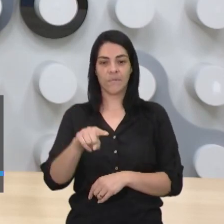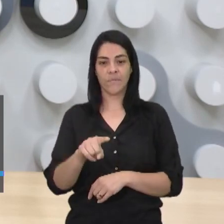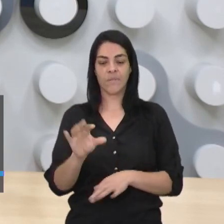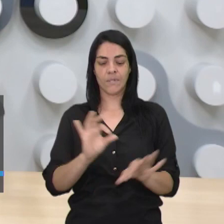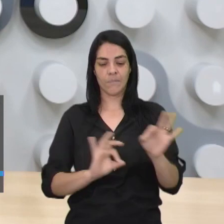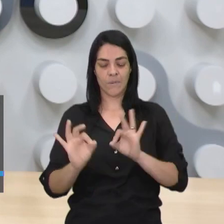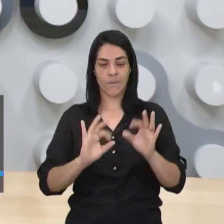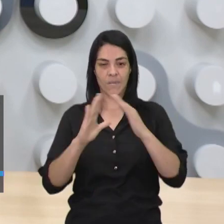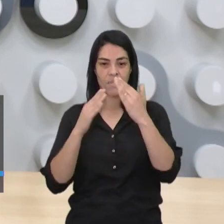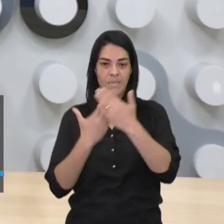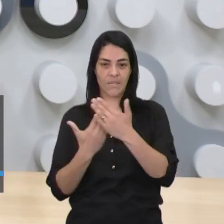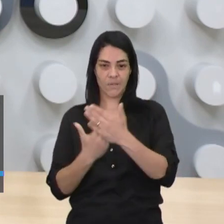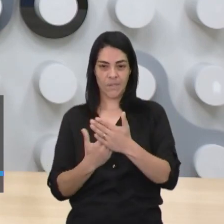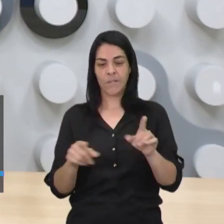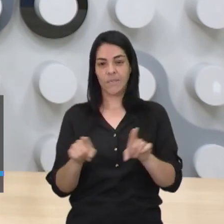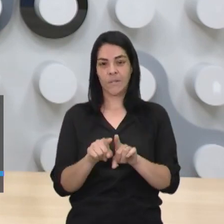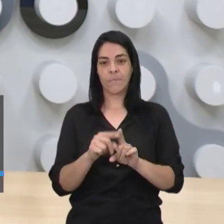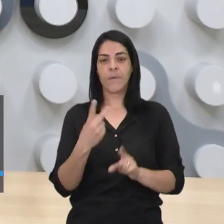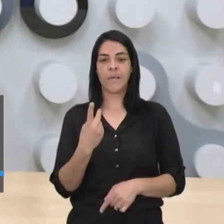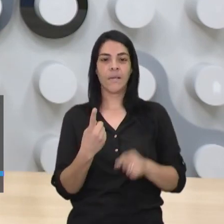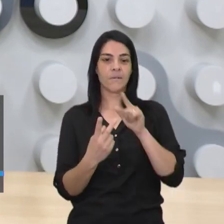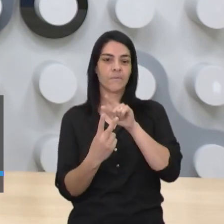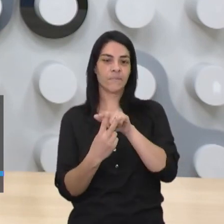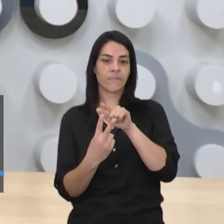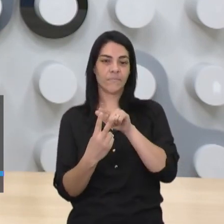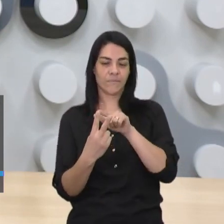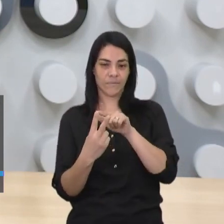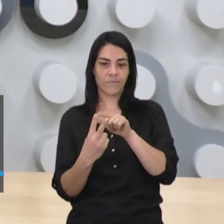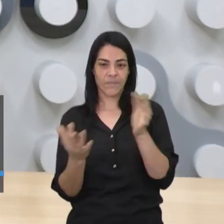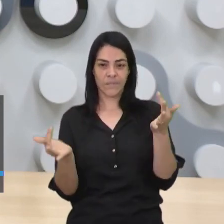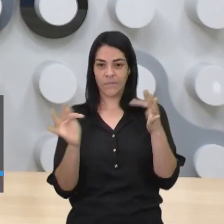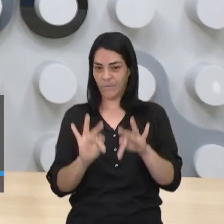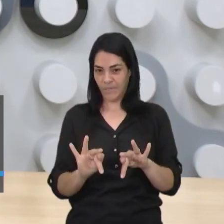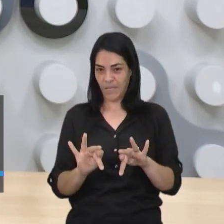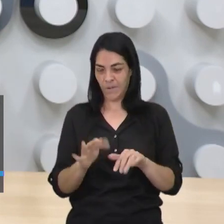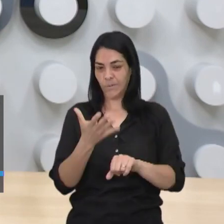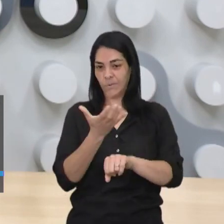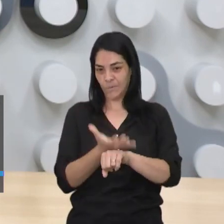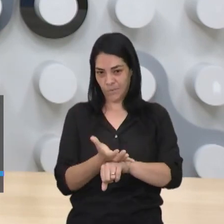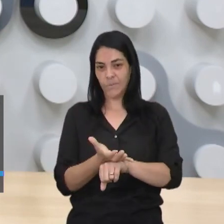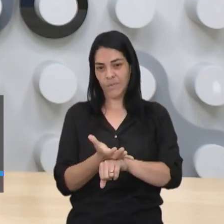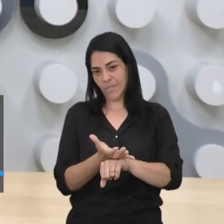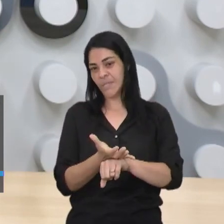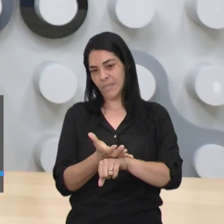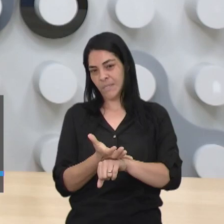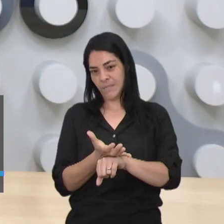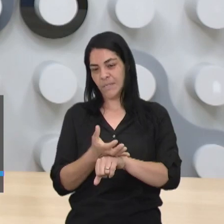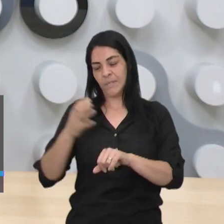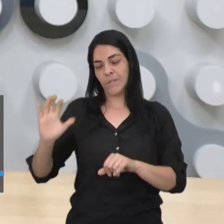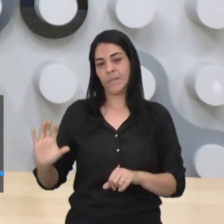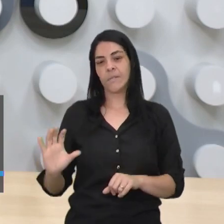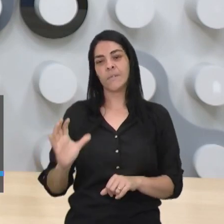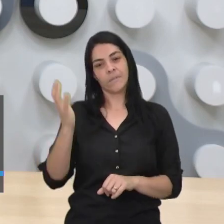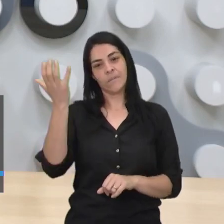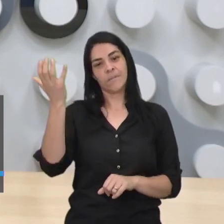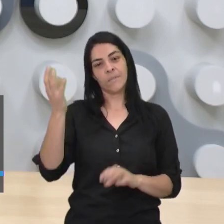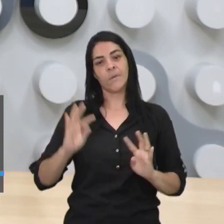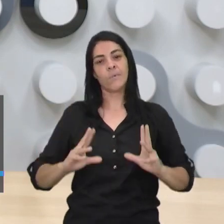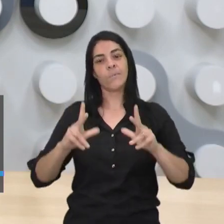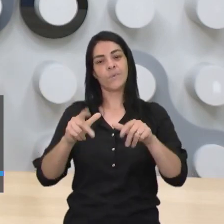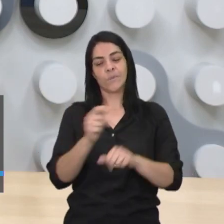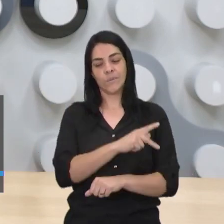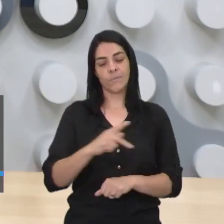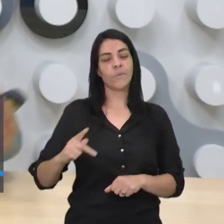escola. E também vão ter uma aula de encerramento do nosso componente, realizada aí por todos os professores que compuseram